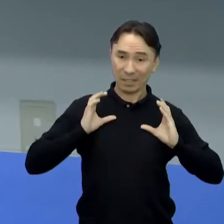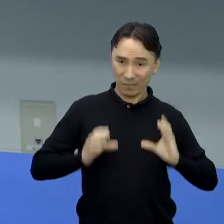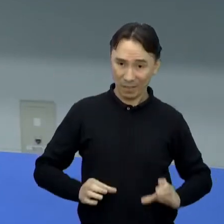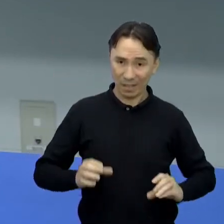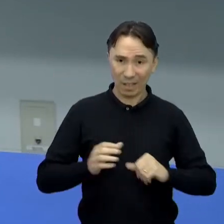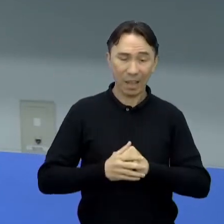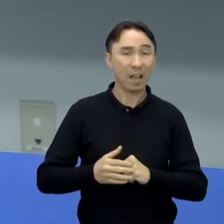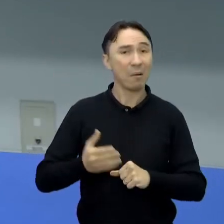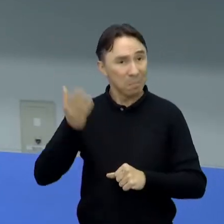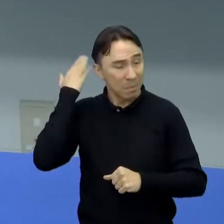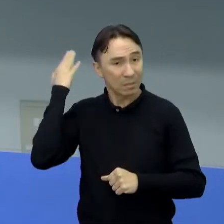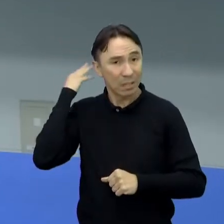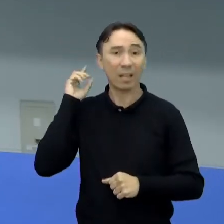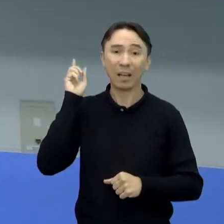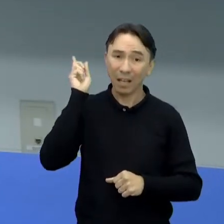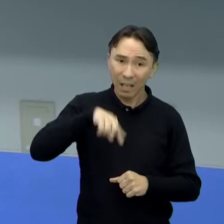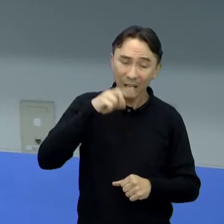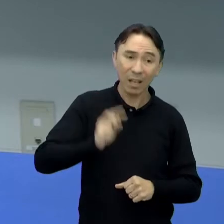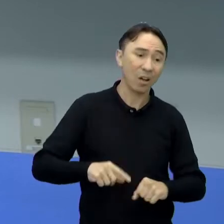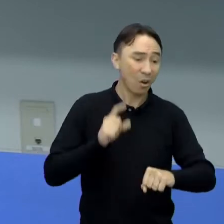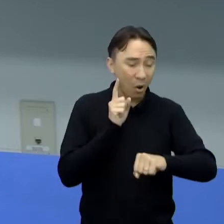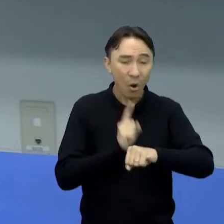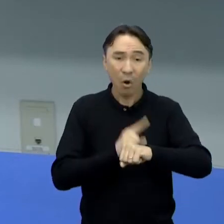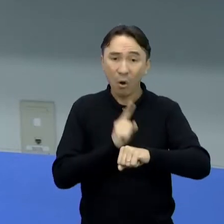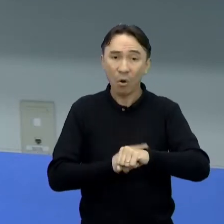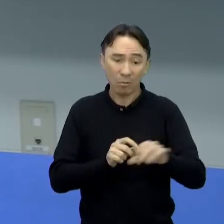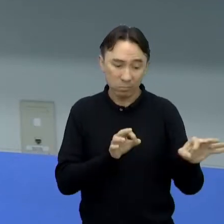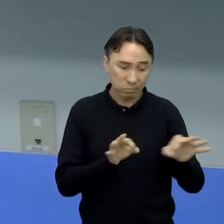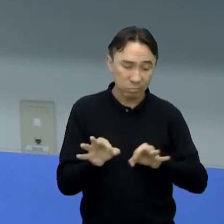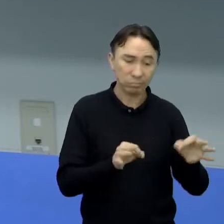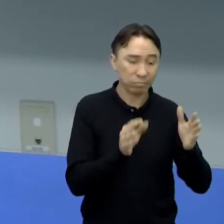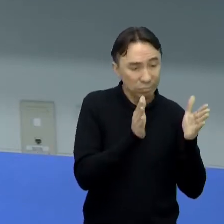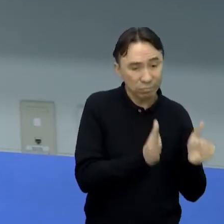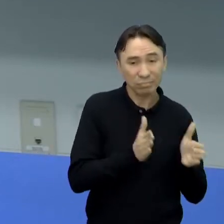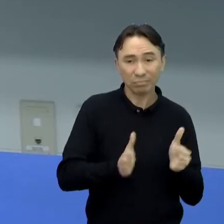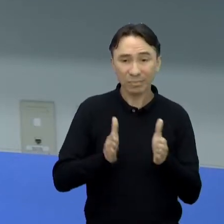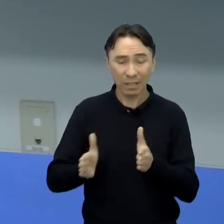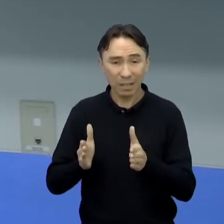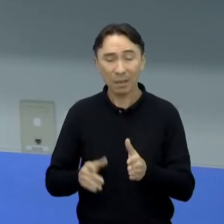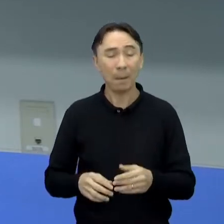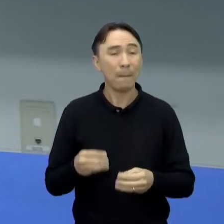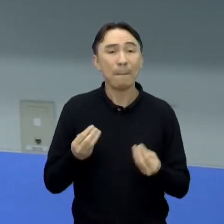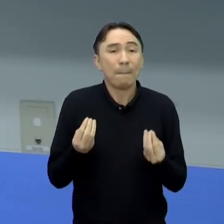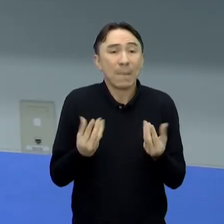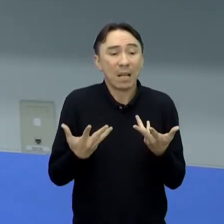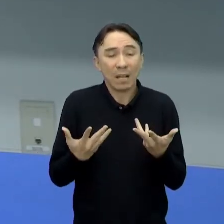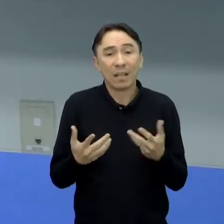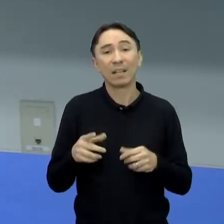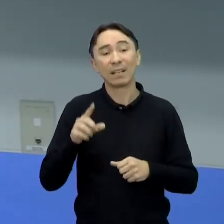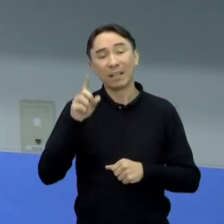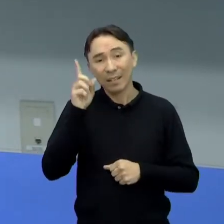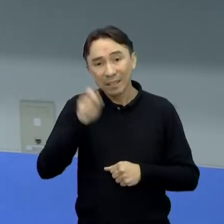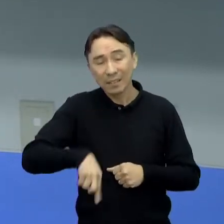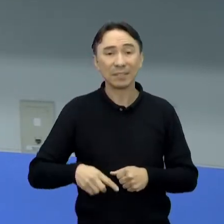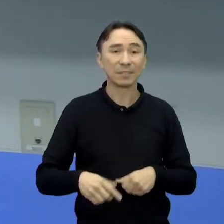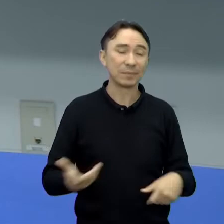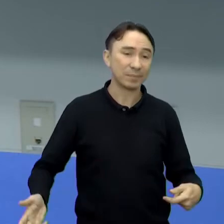organizado para conseguir viabilizar, potencializar uma espécie